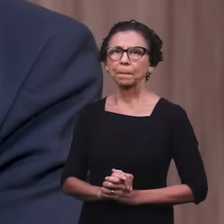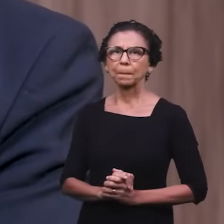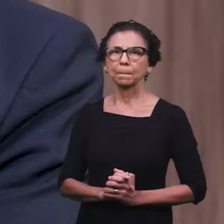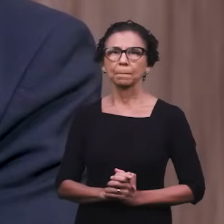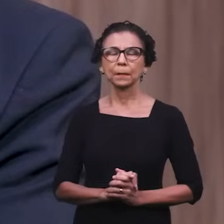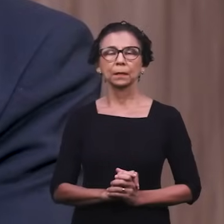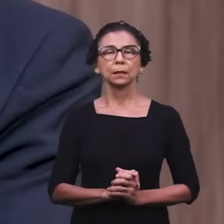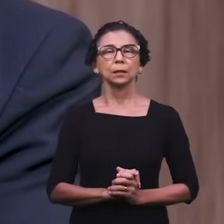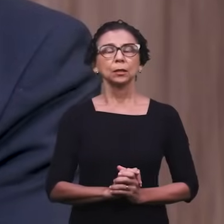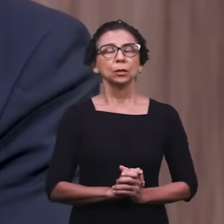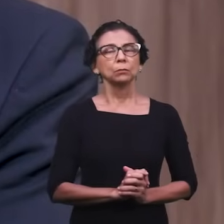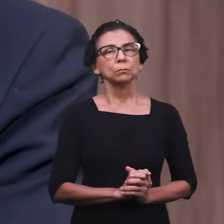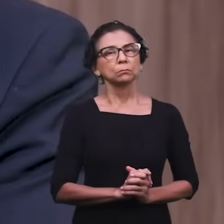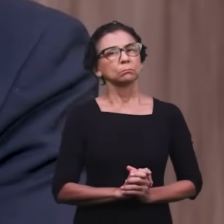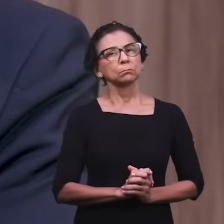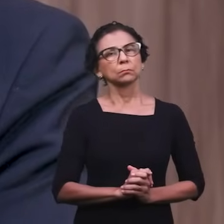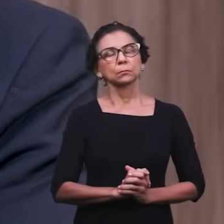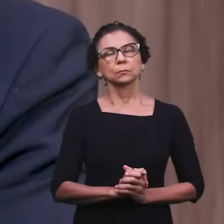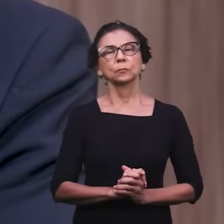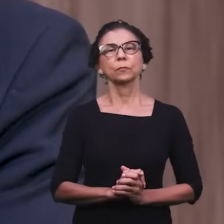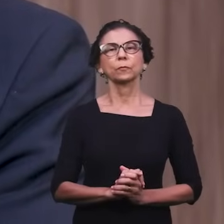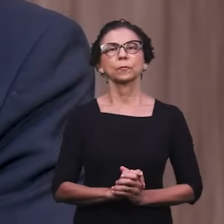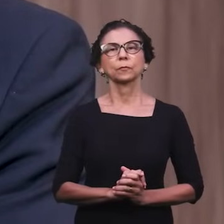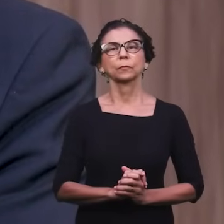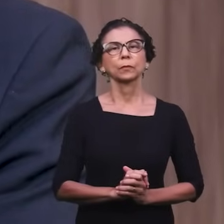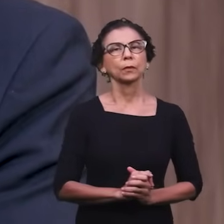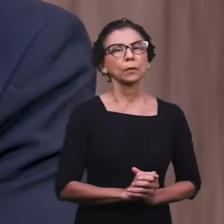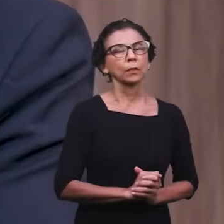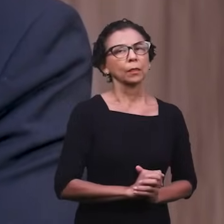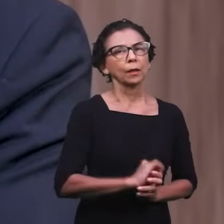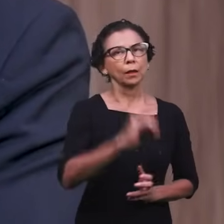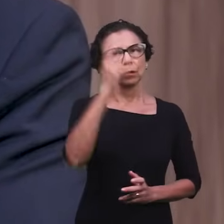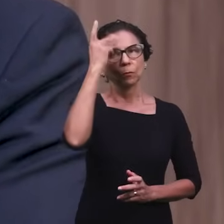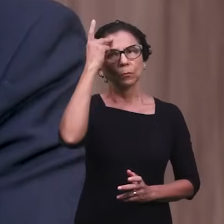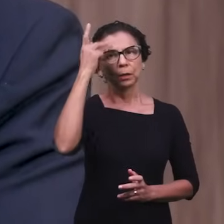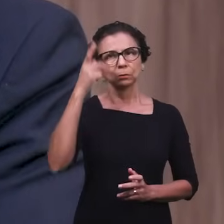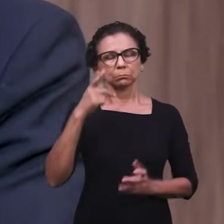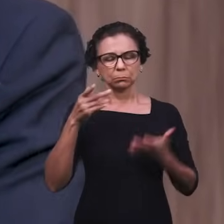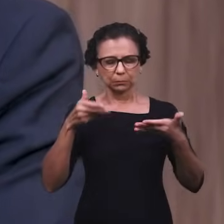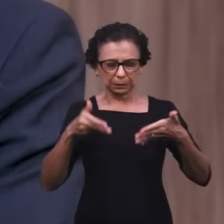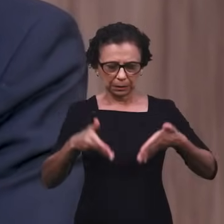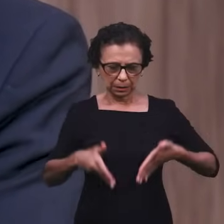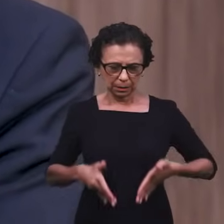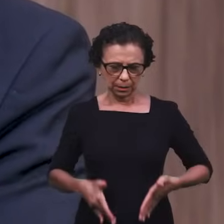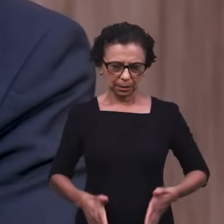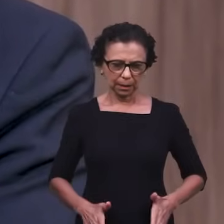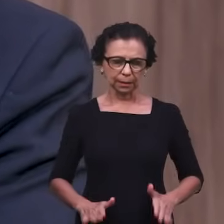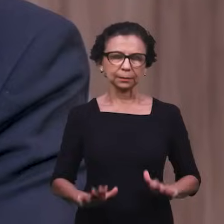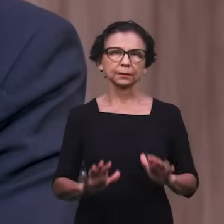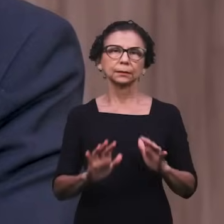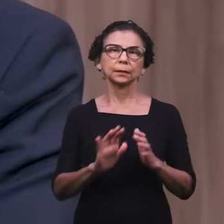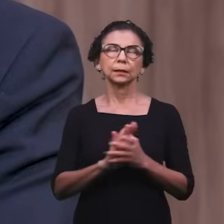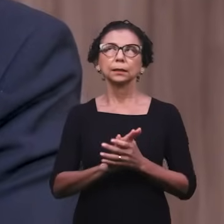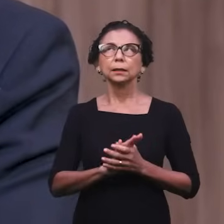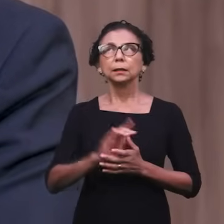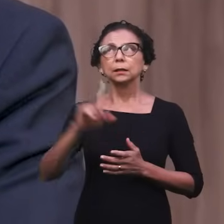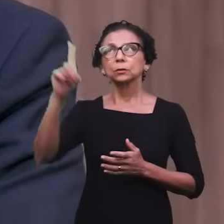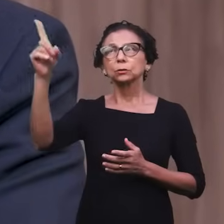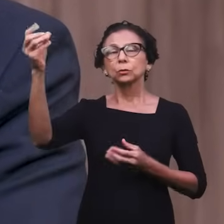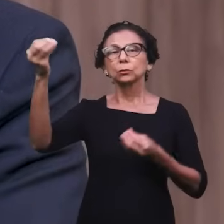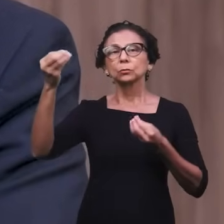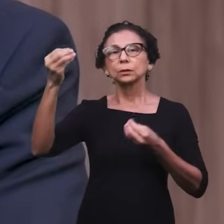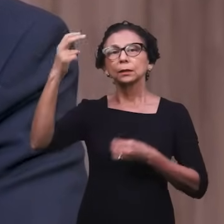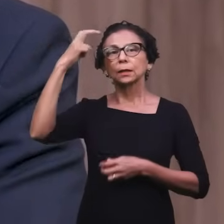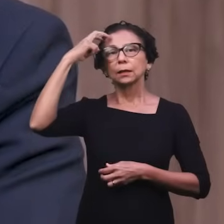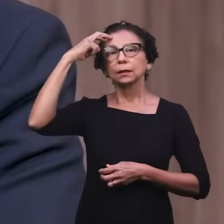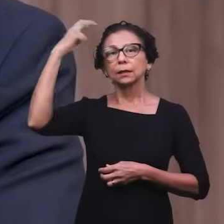E o que compõe a inteligência, né, natural, a inteligência dada por Deus, né, ao